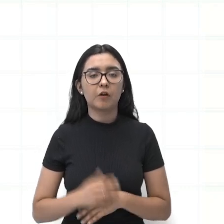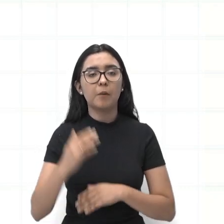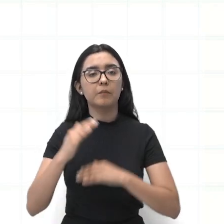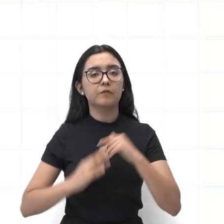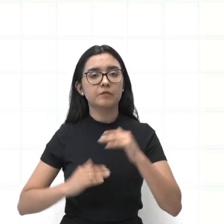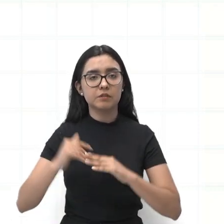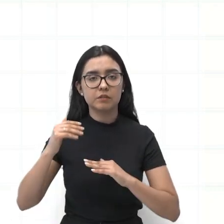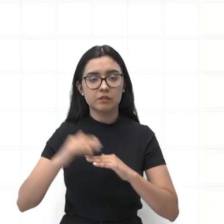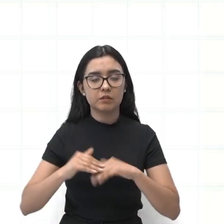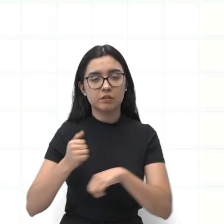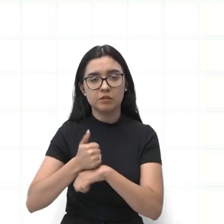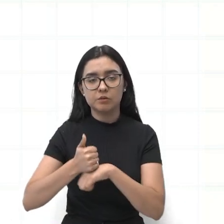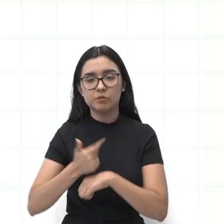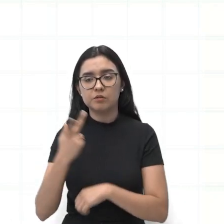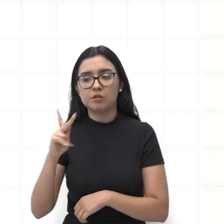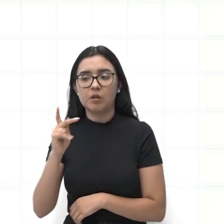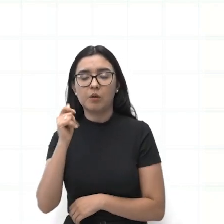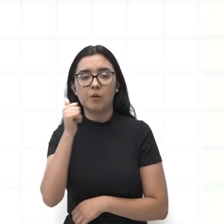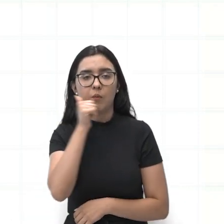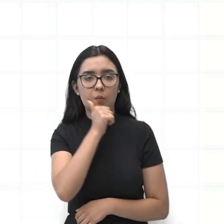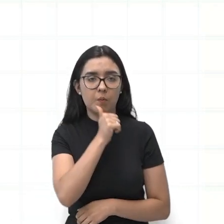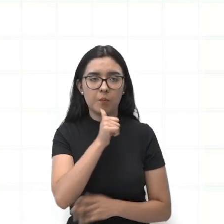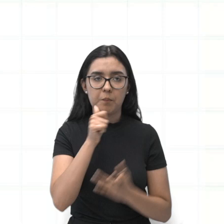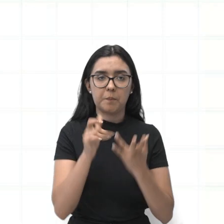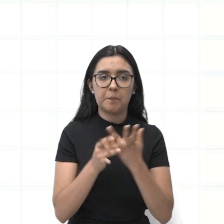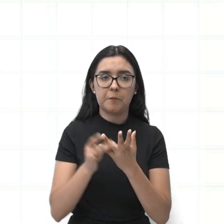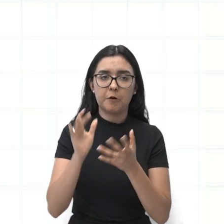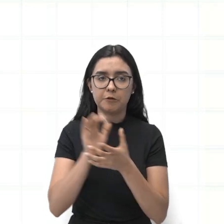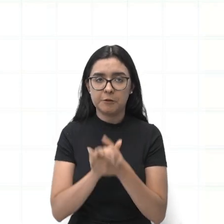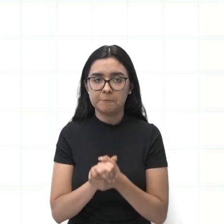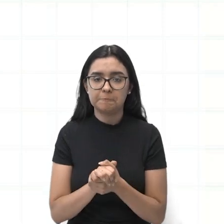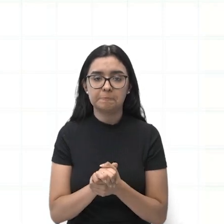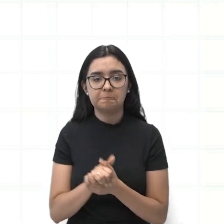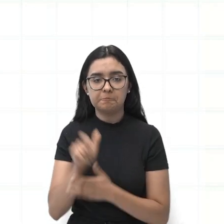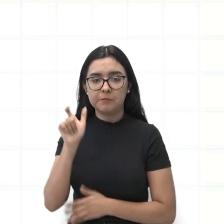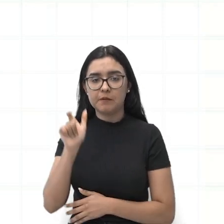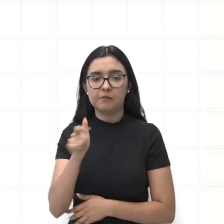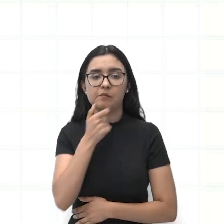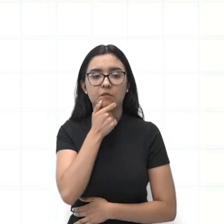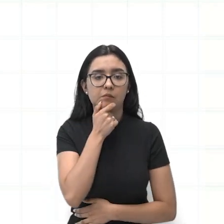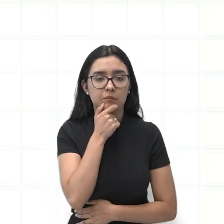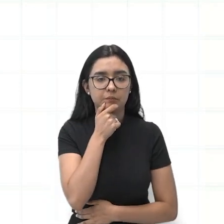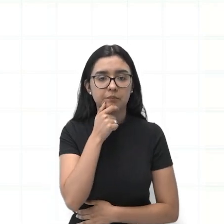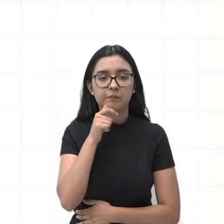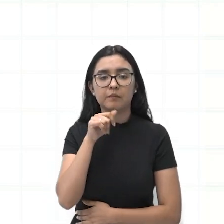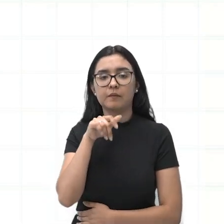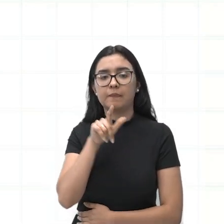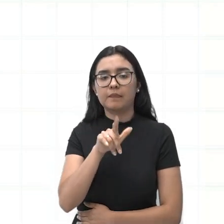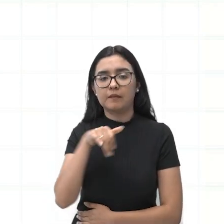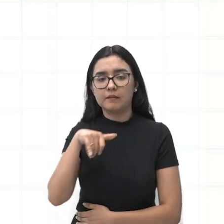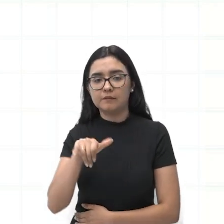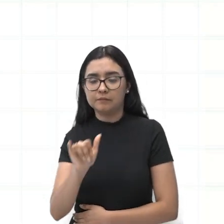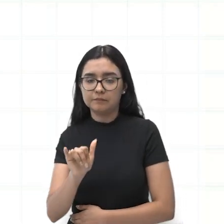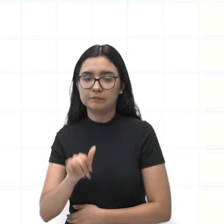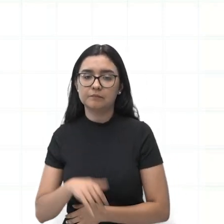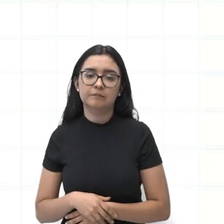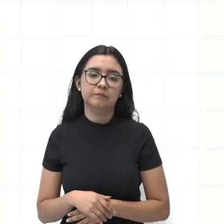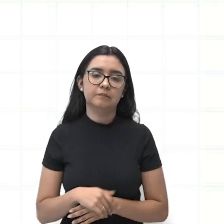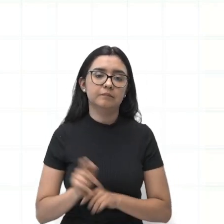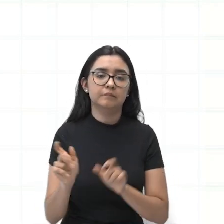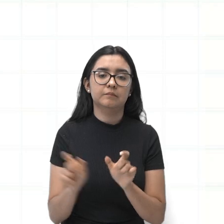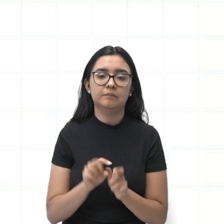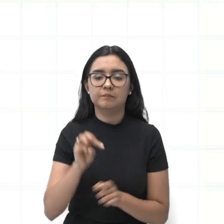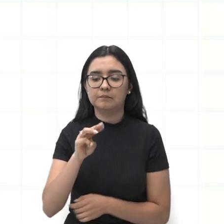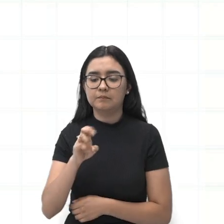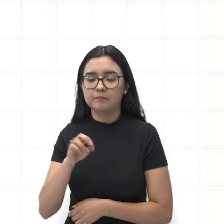esposa faz profissionalmente? As palavras em língua inglesa, né? Com LY normalmente tem a tradução mente